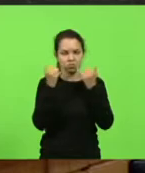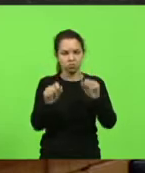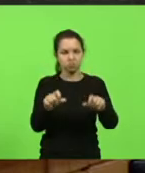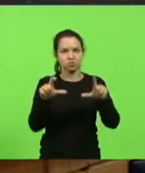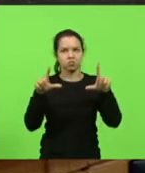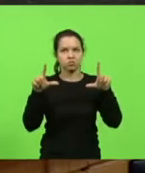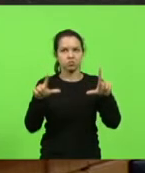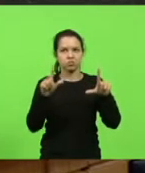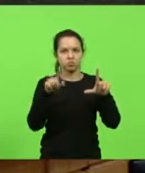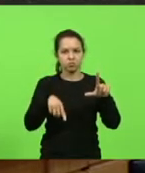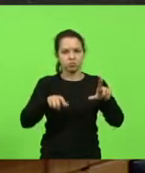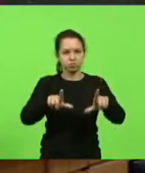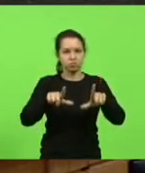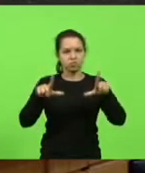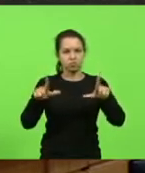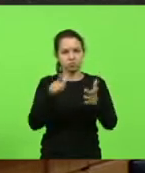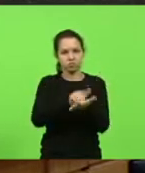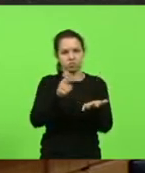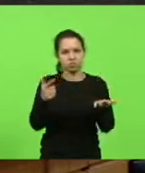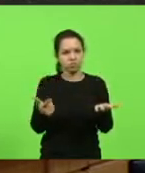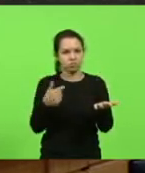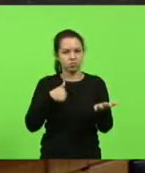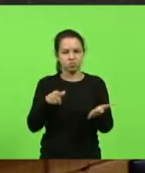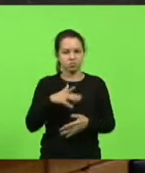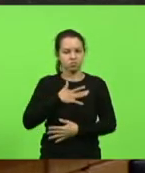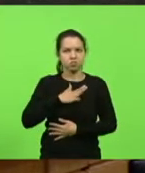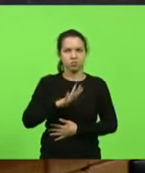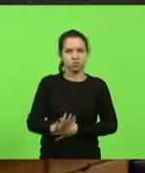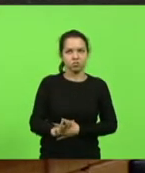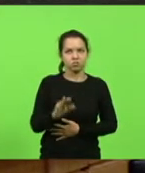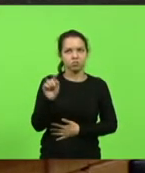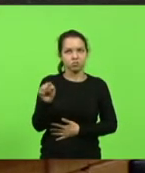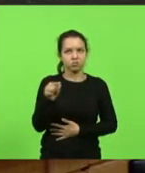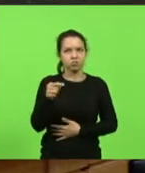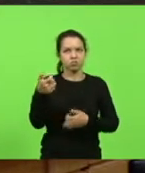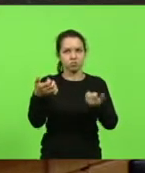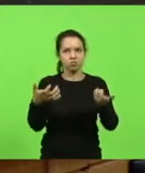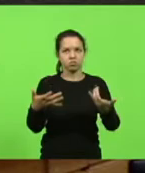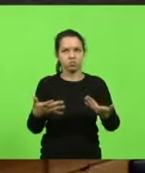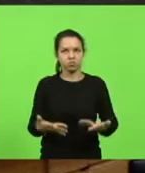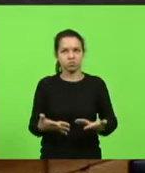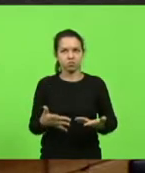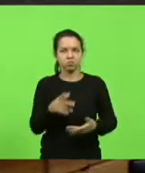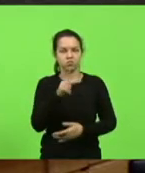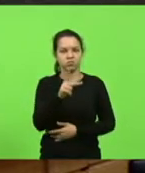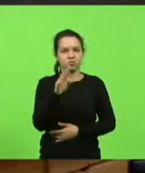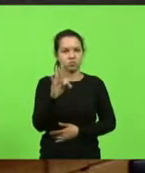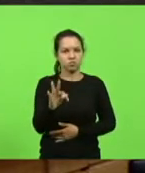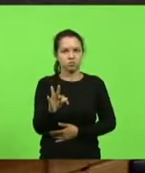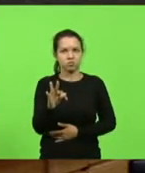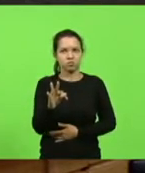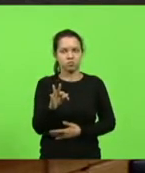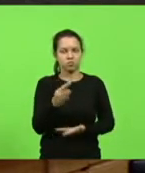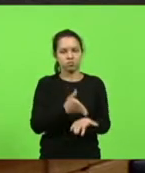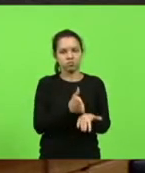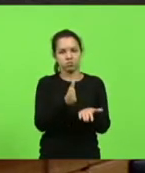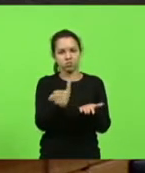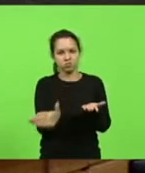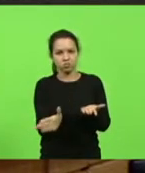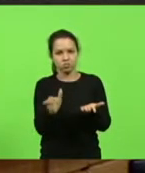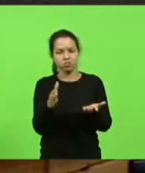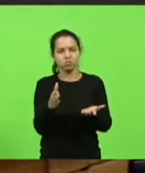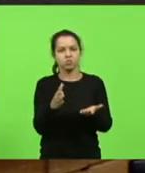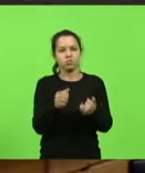manchete de um jornalista que eu nem gosto muito, Reinaldo Azevedo, mas olha o que ele diz aqui. O PT desviou da saúde